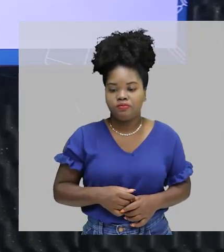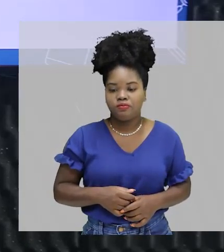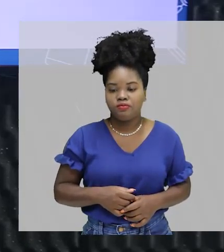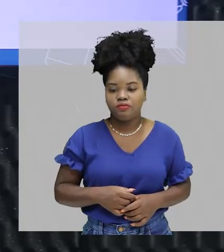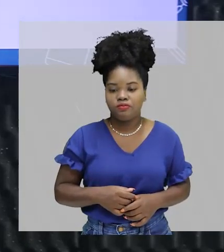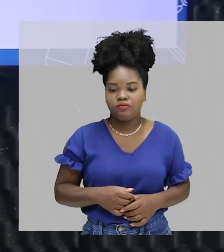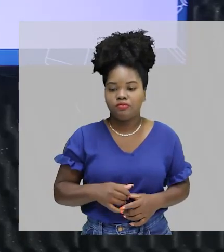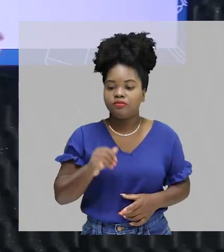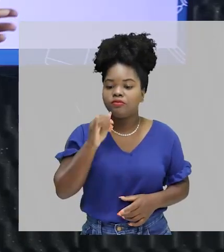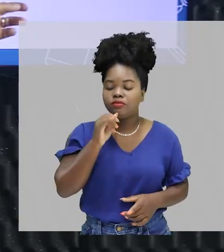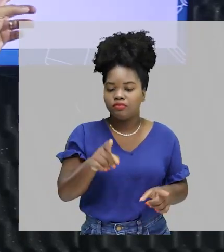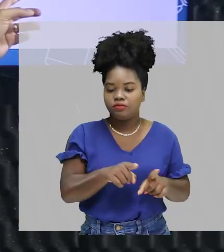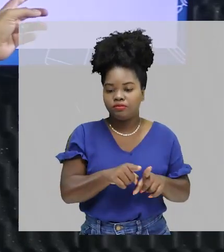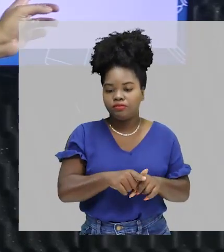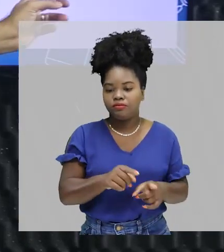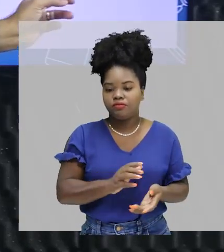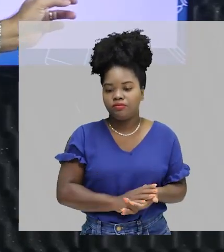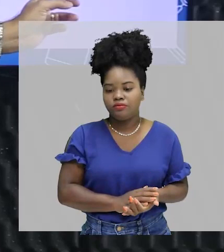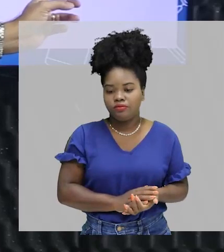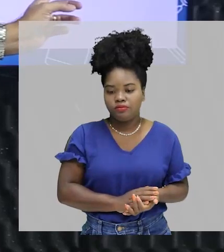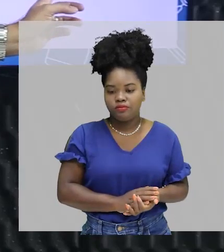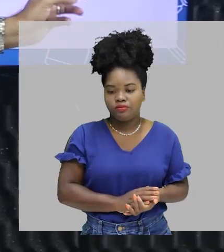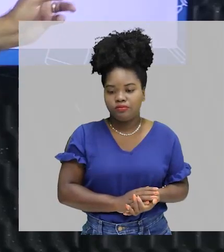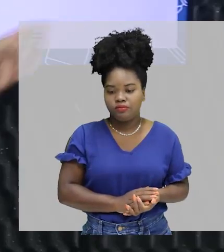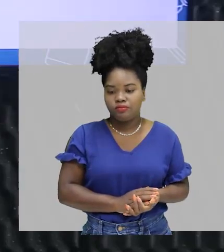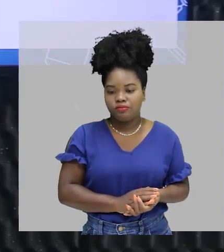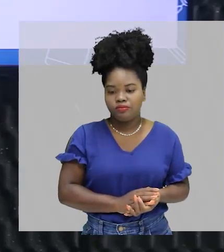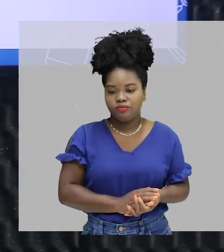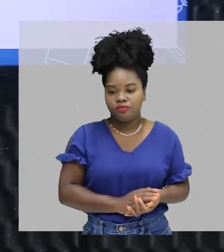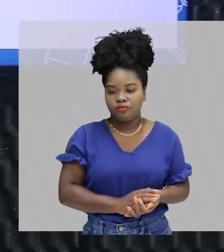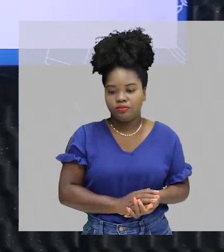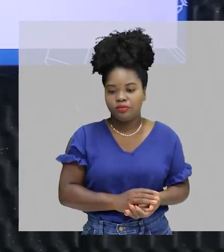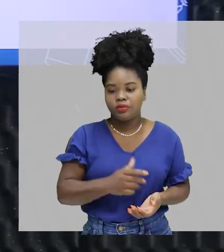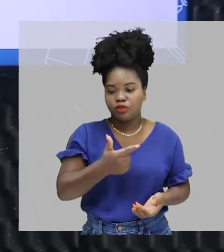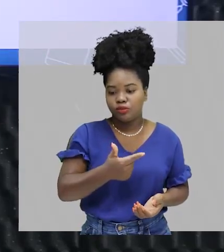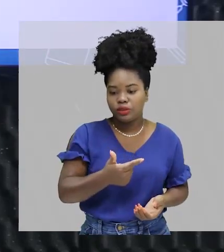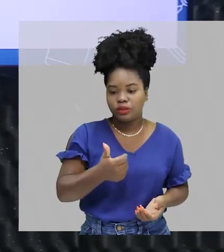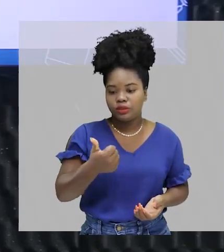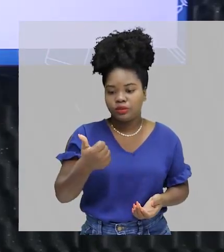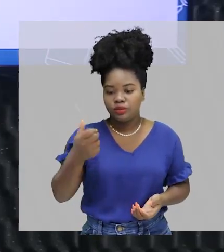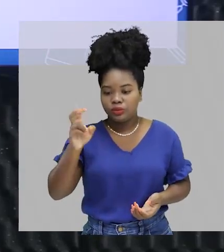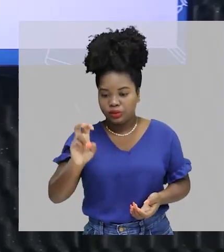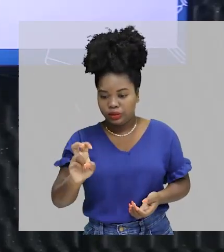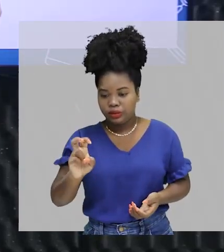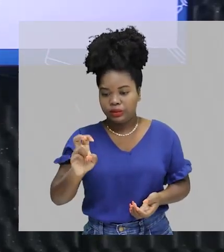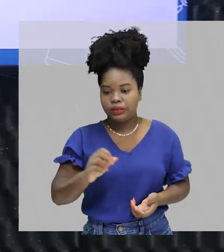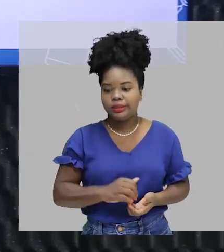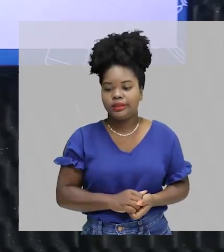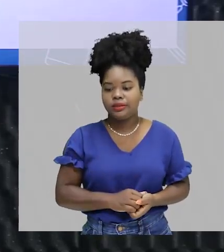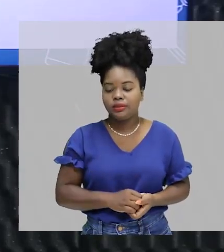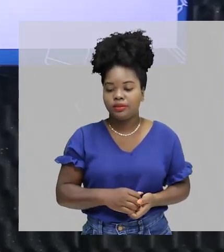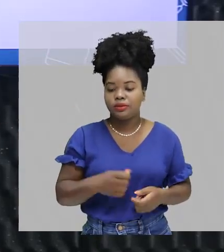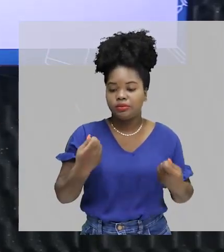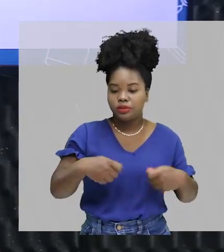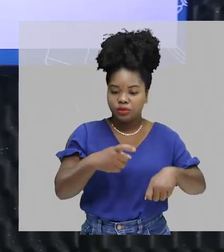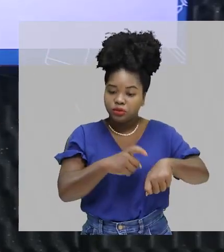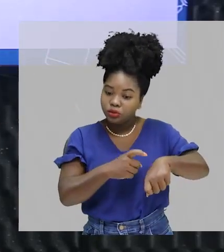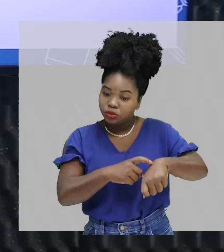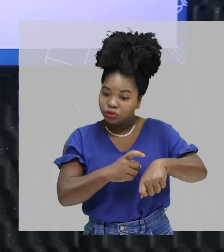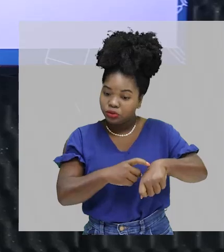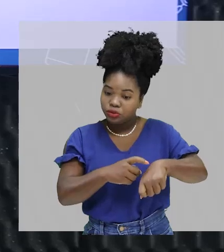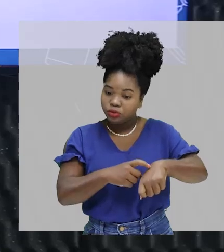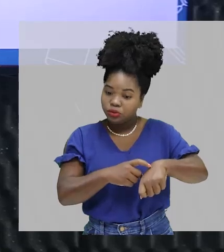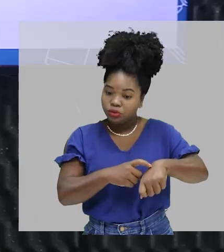exemplo, o astato 215, ele precisa de um tempo igual a 10 a menos 4